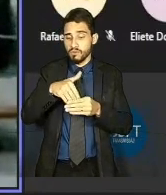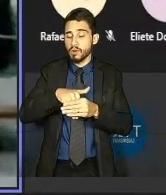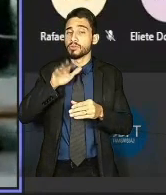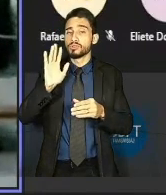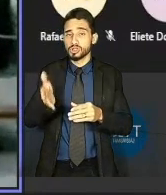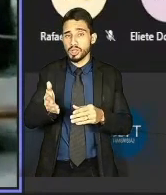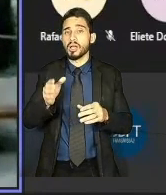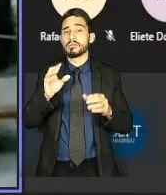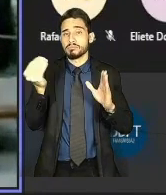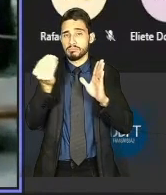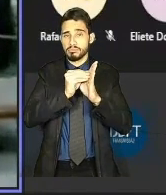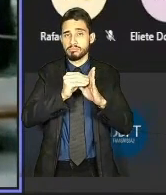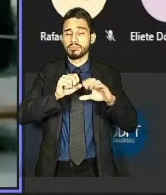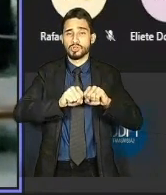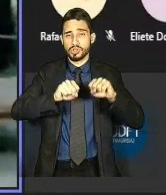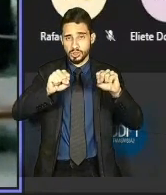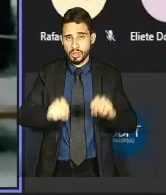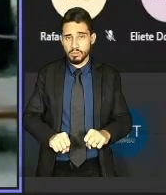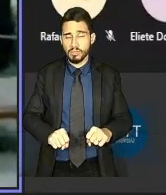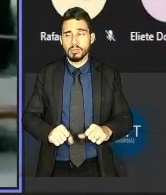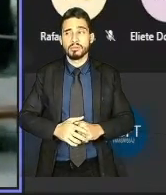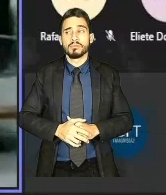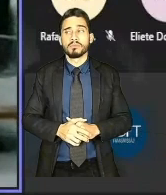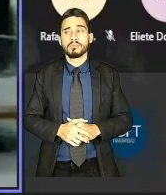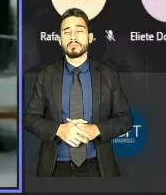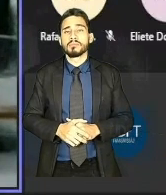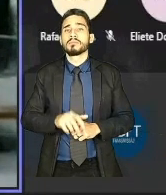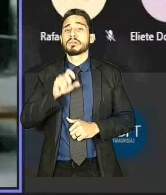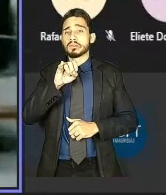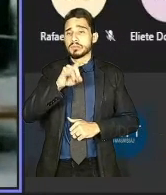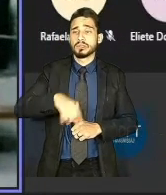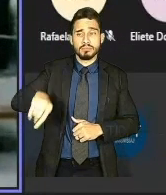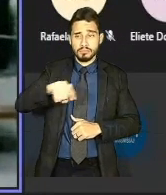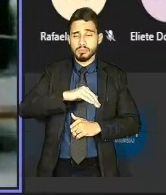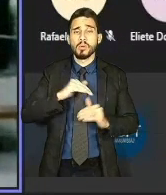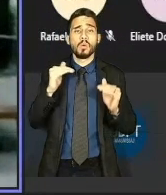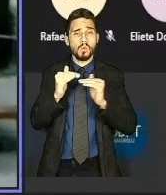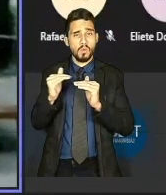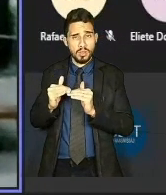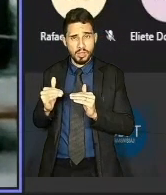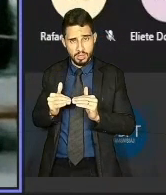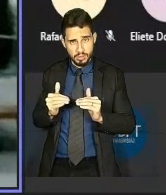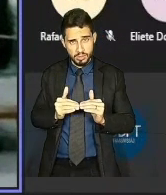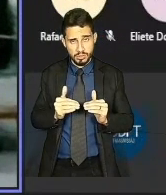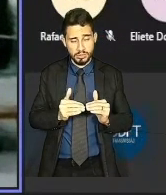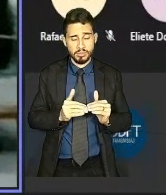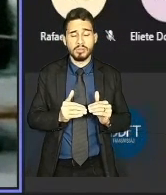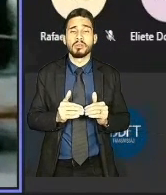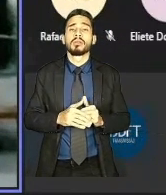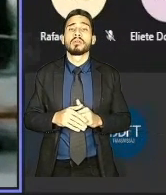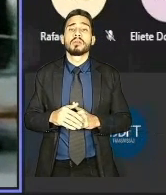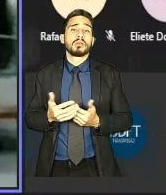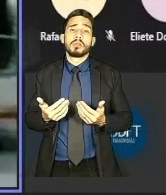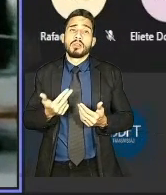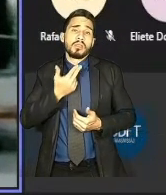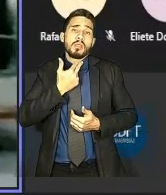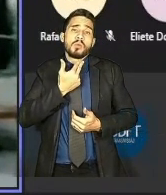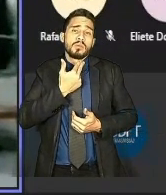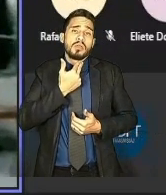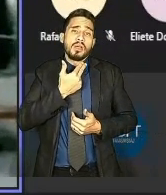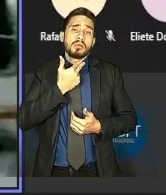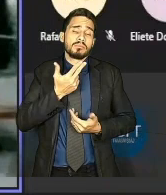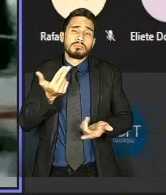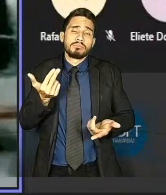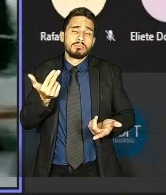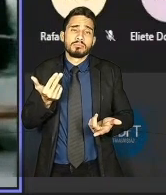o voto já tendo sido disponibilizado e, se for da concordância dos nobres pares, não